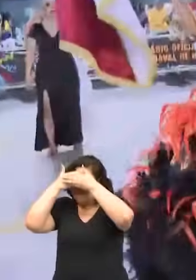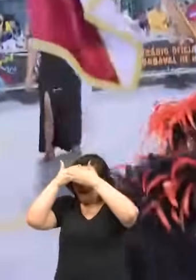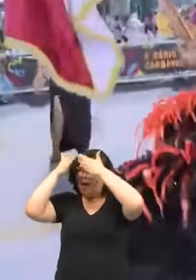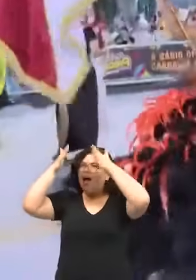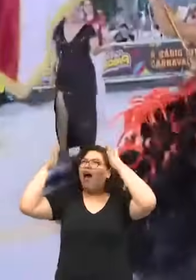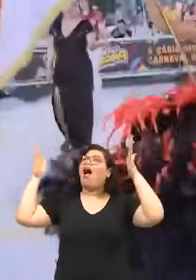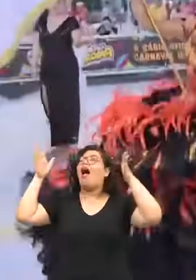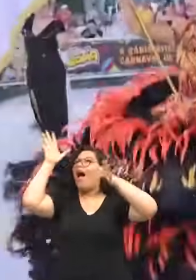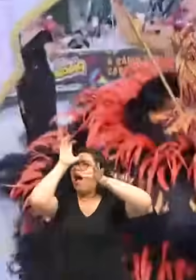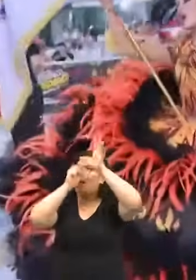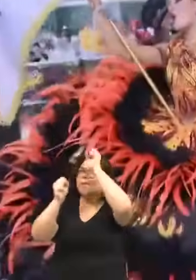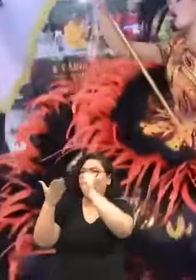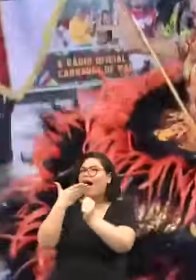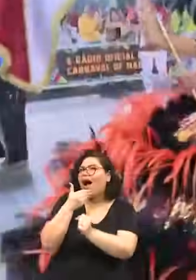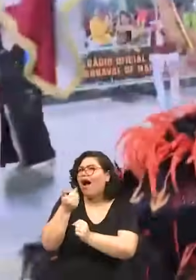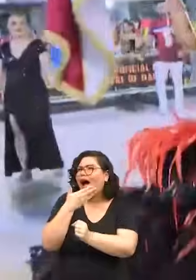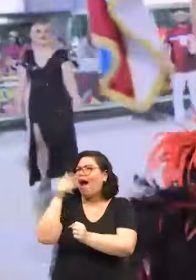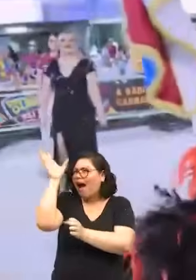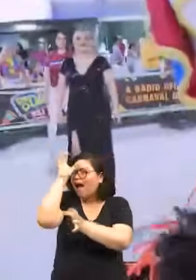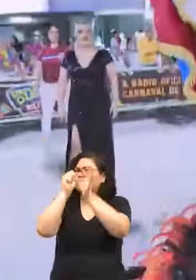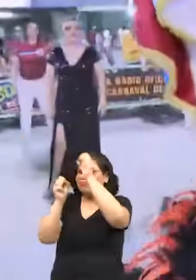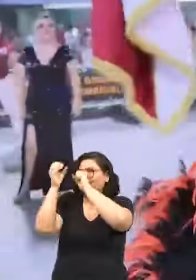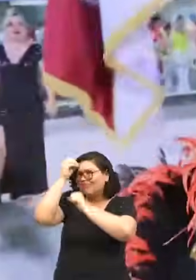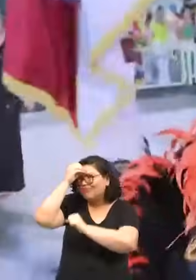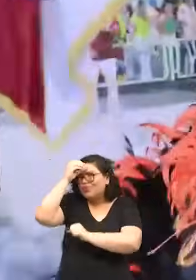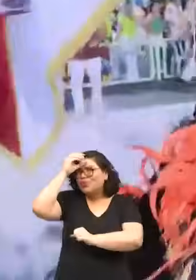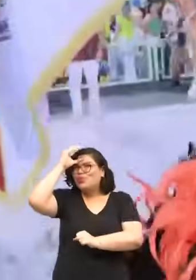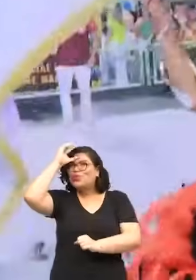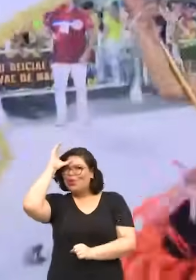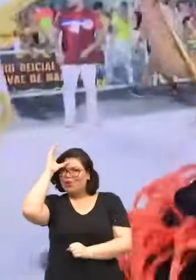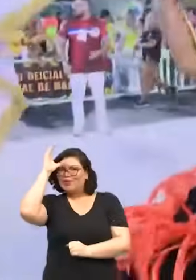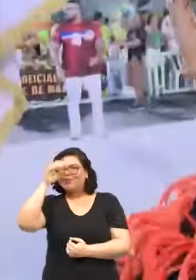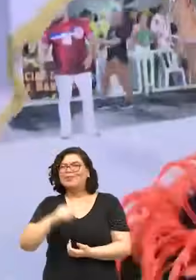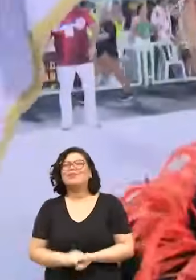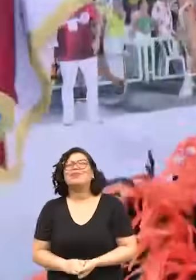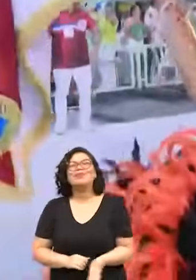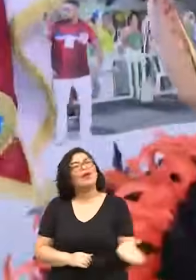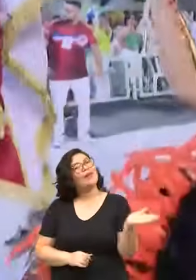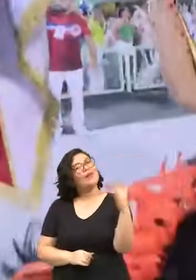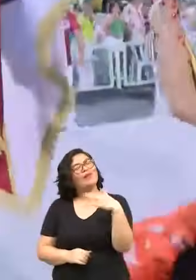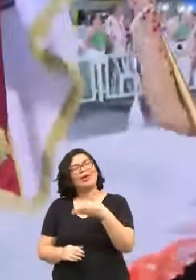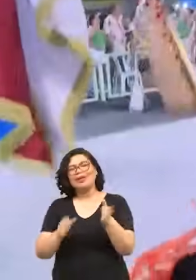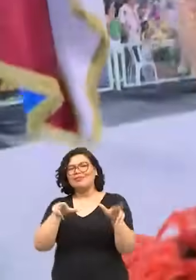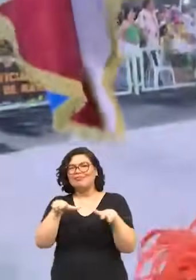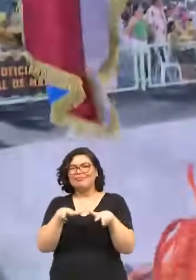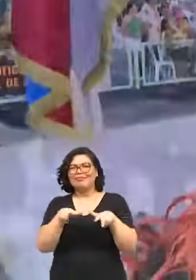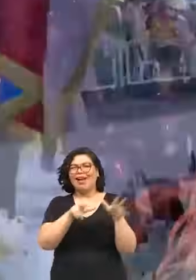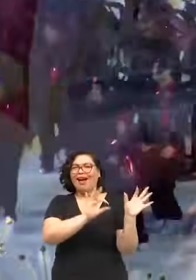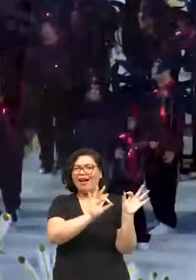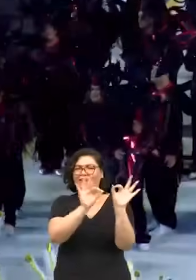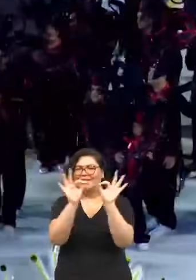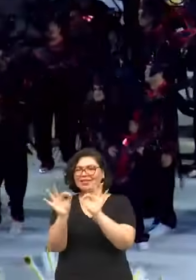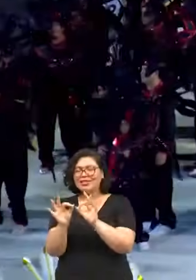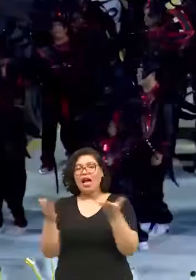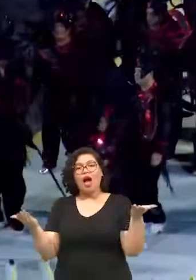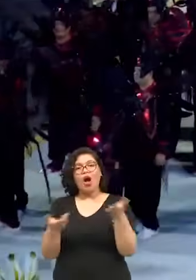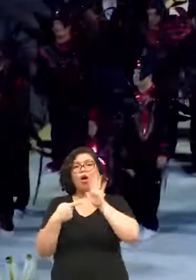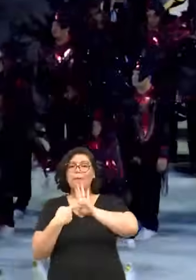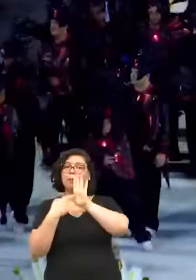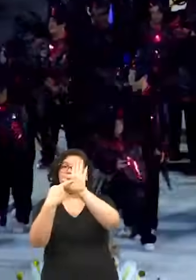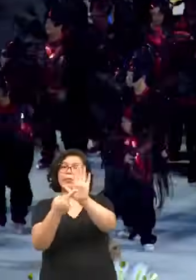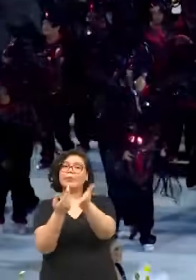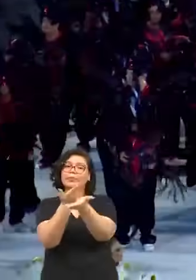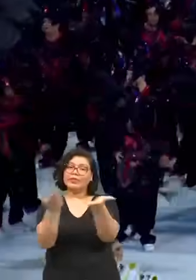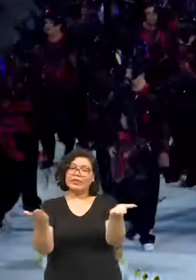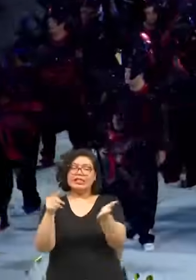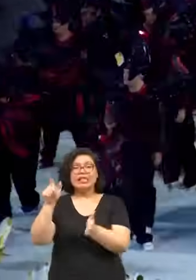mais. Vem com a gente, vem pela tela da TV A Crítica. Nós estamos mostrando para você neste momento a